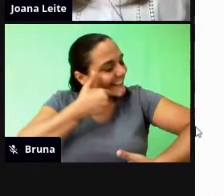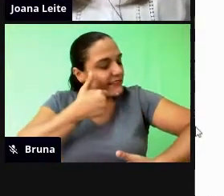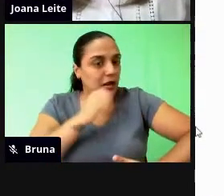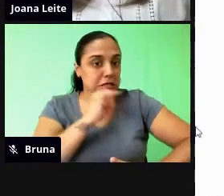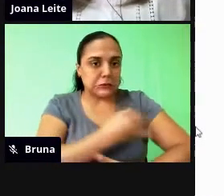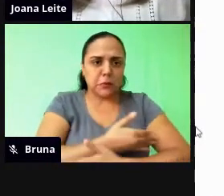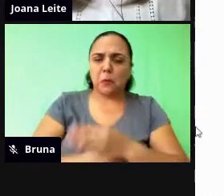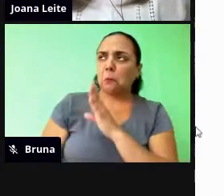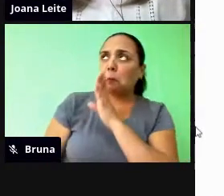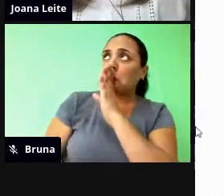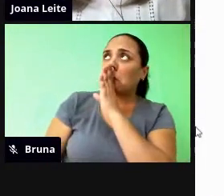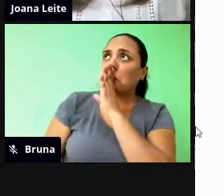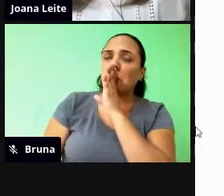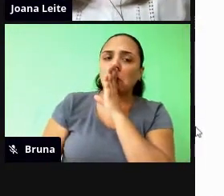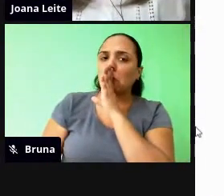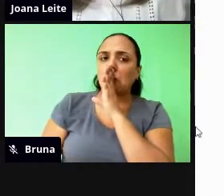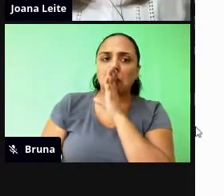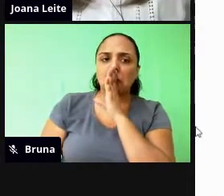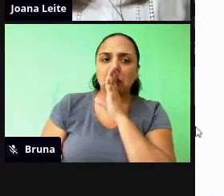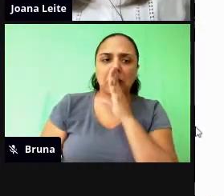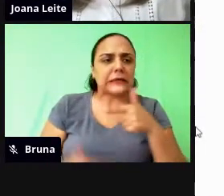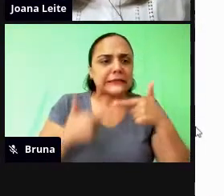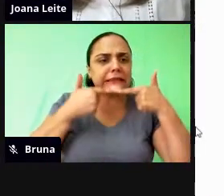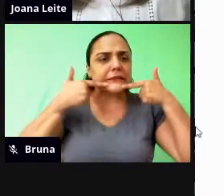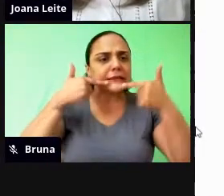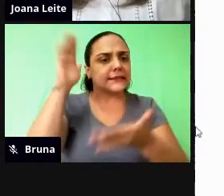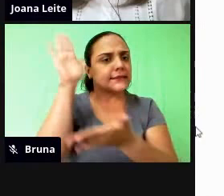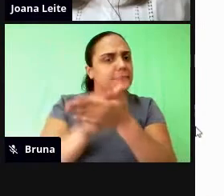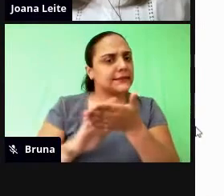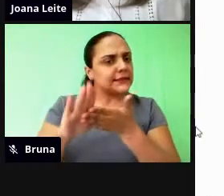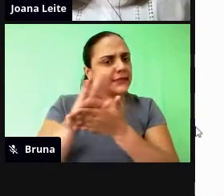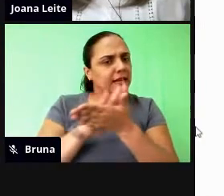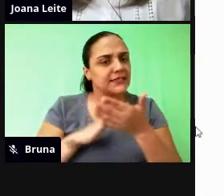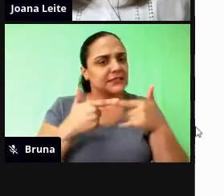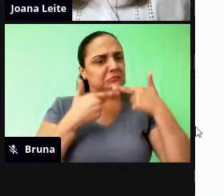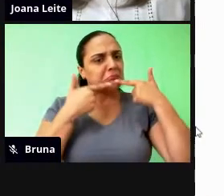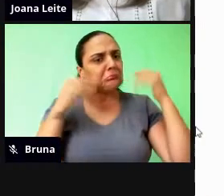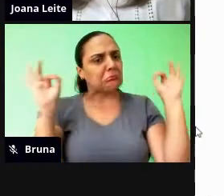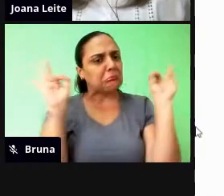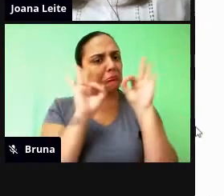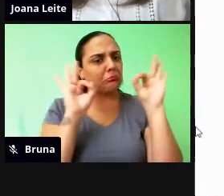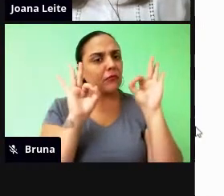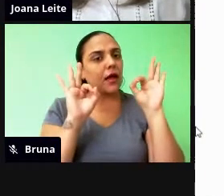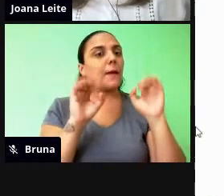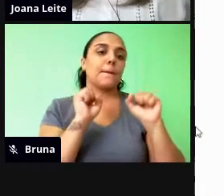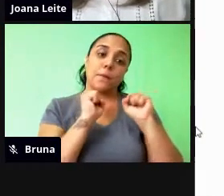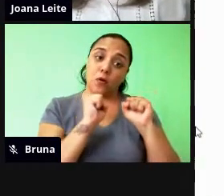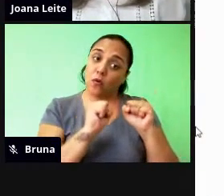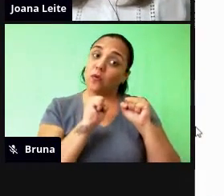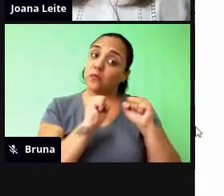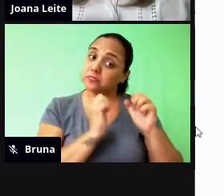O que é isso, gente? Tudo que eu vou falar aqui, vocês podem encaixar naqueles critérios de diagnóstico que eu falei.